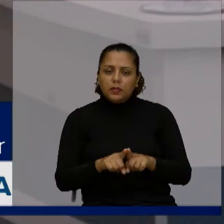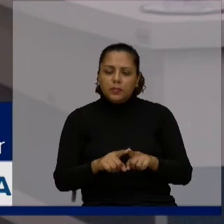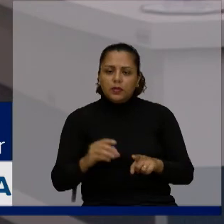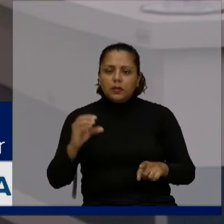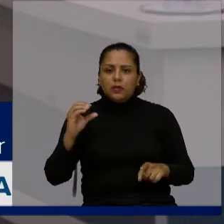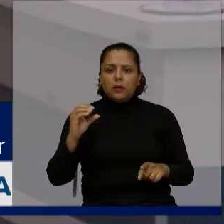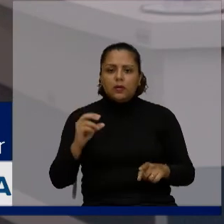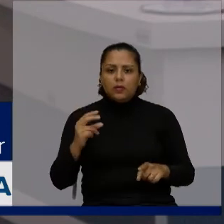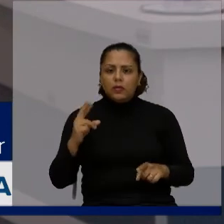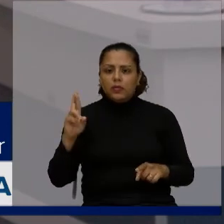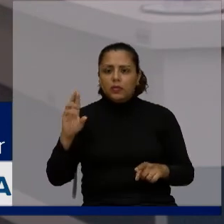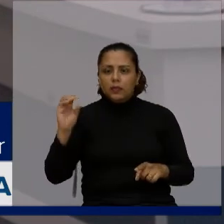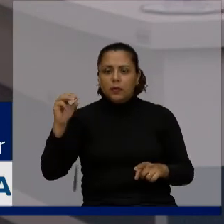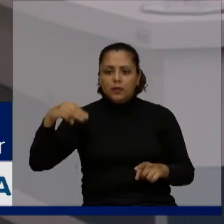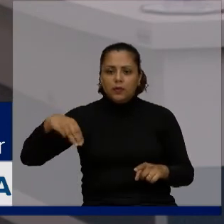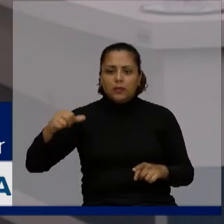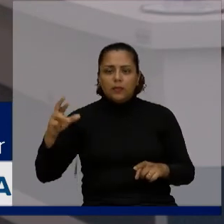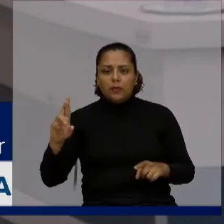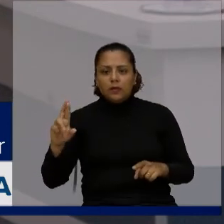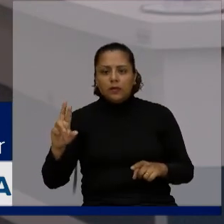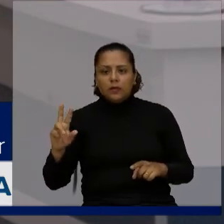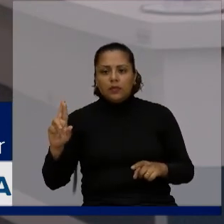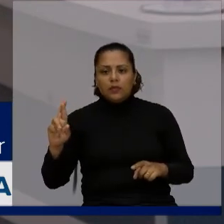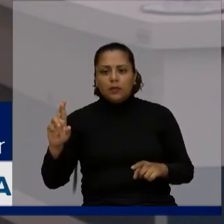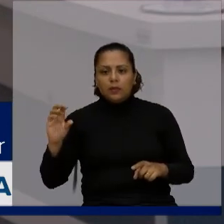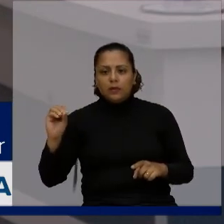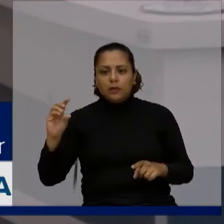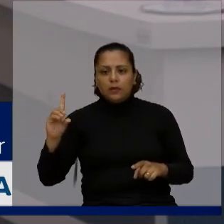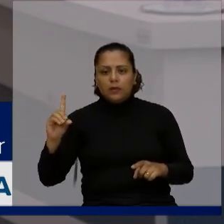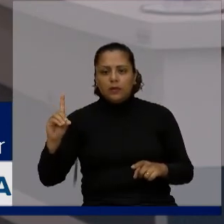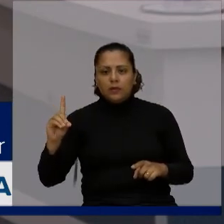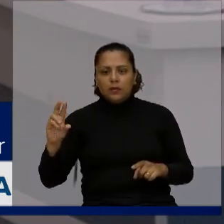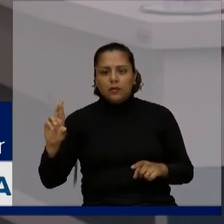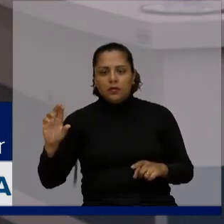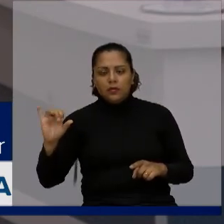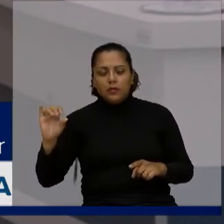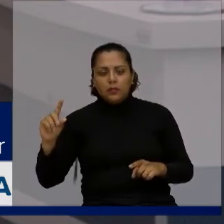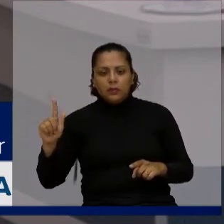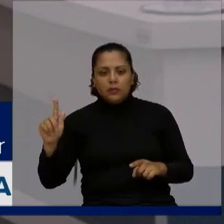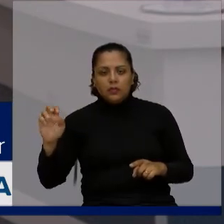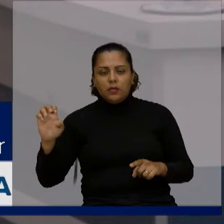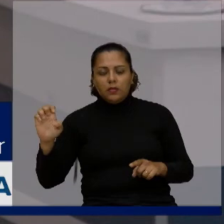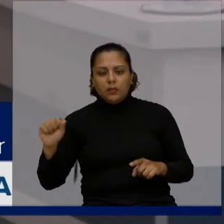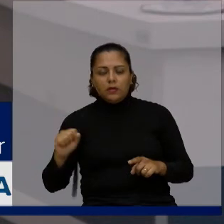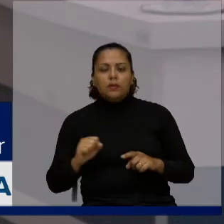Rodrigues, morador da região leste do Jardim